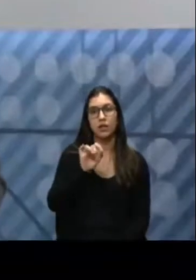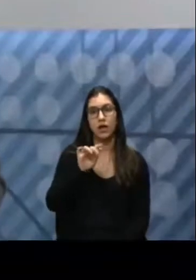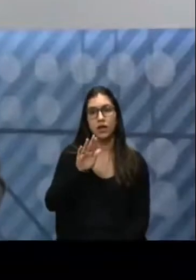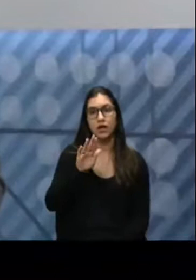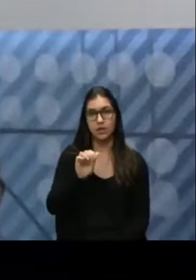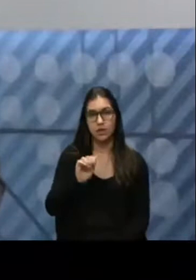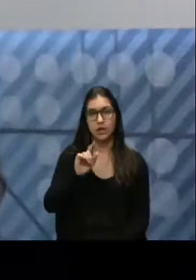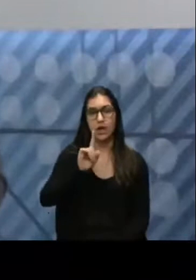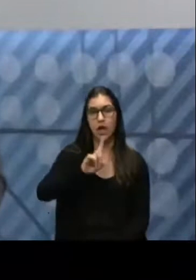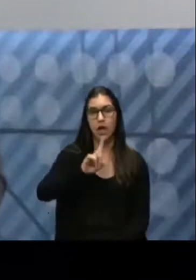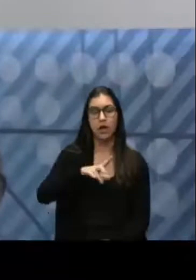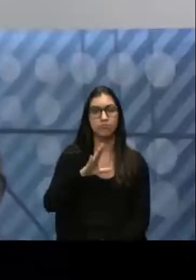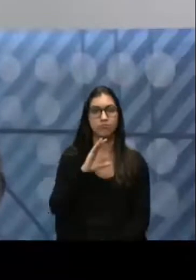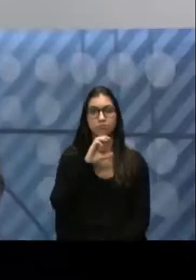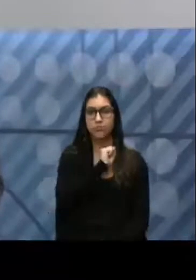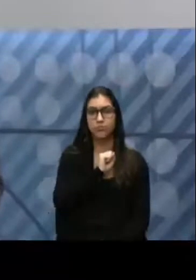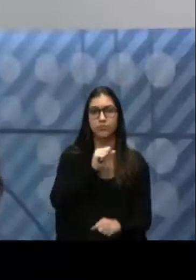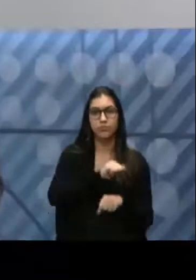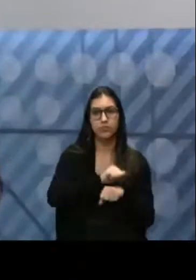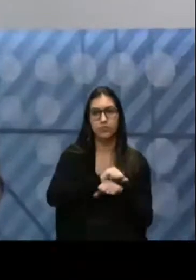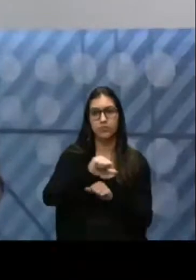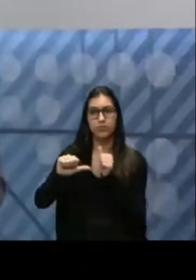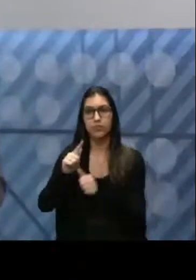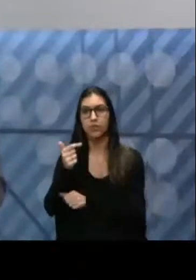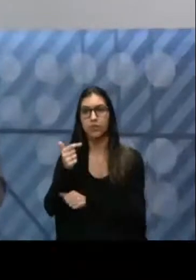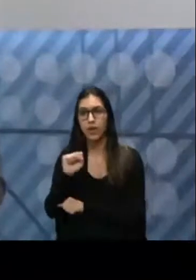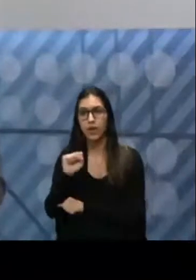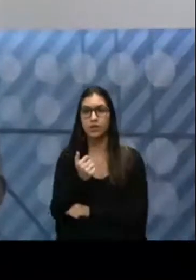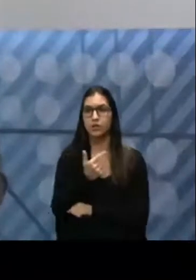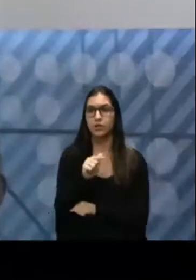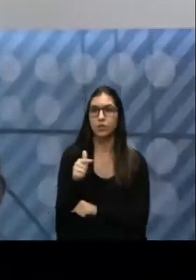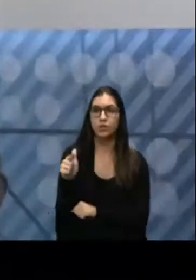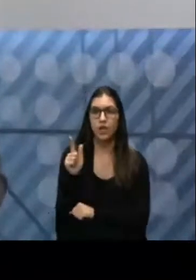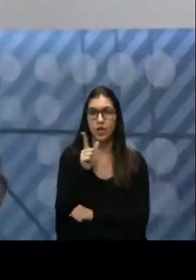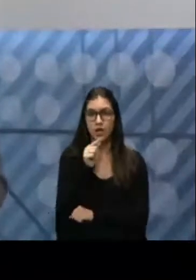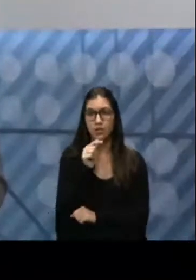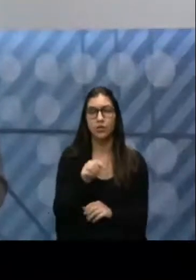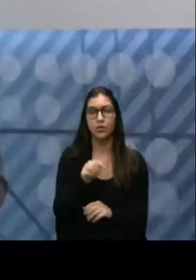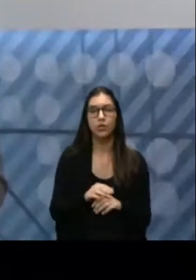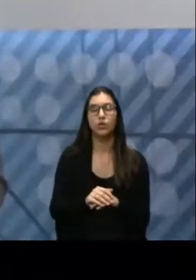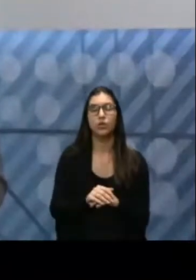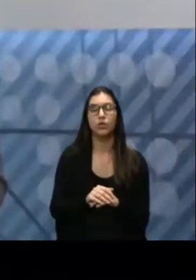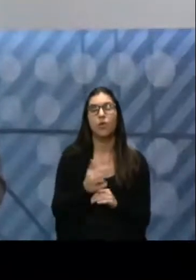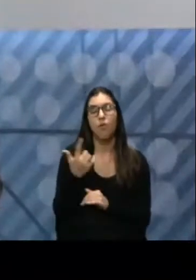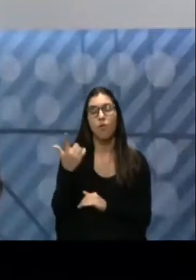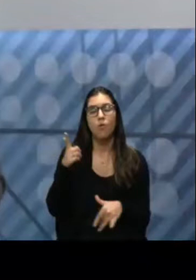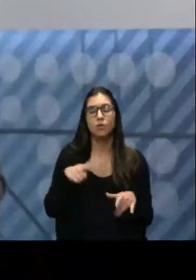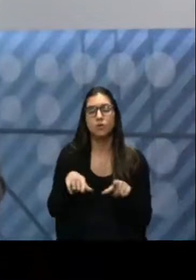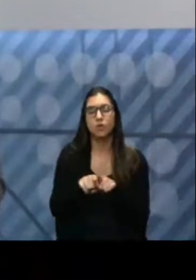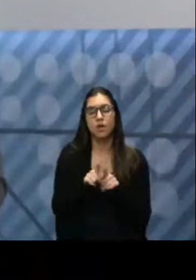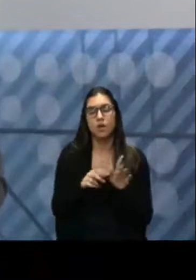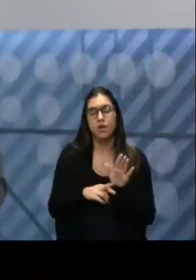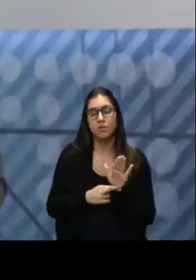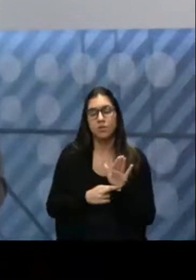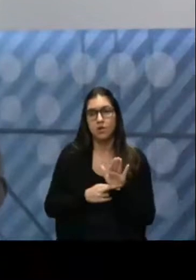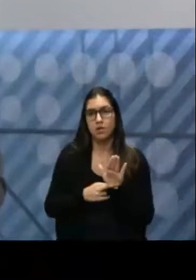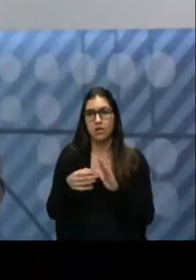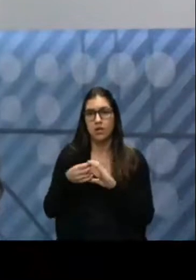do estado sólido para o estado gasoso sem passar pelo estado líquido. E o outro composto que também que apresenta